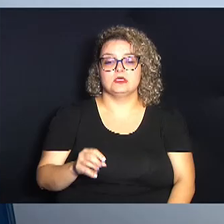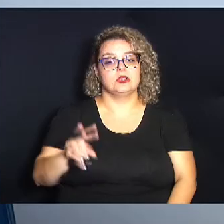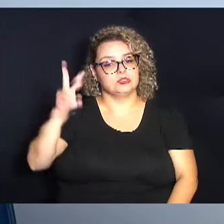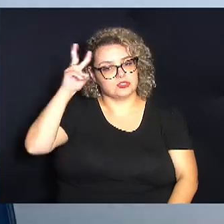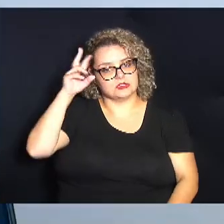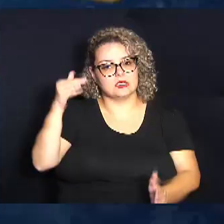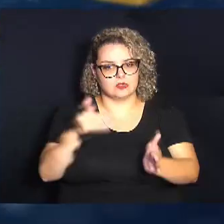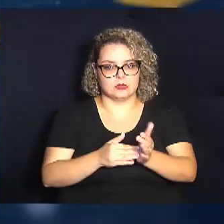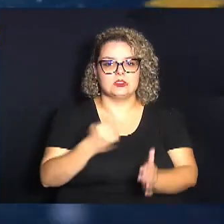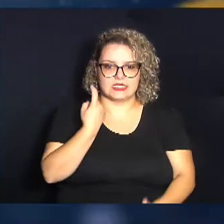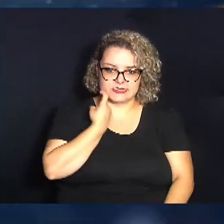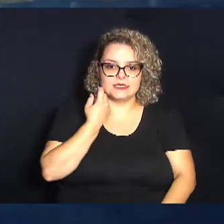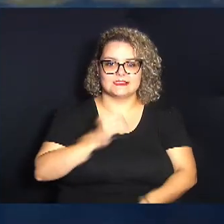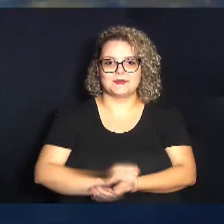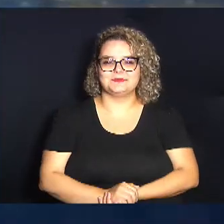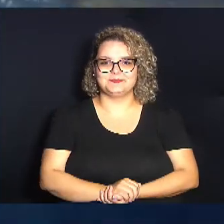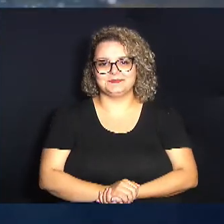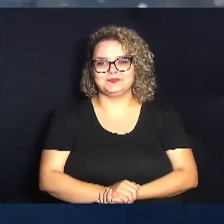a sexta-feira.